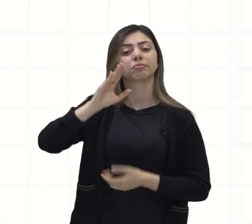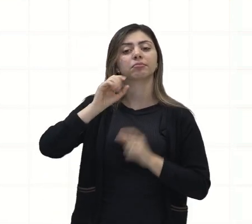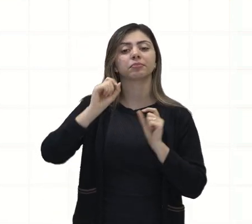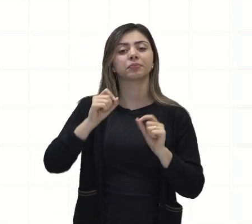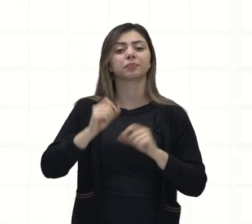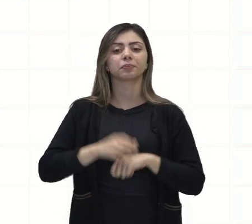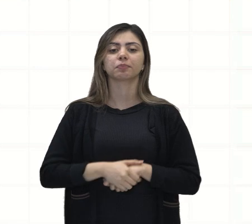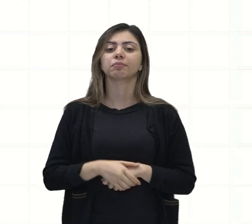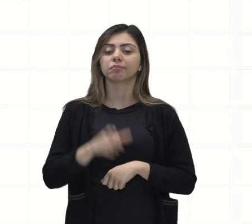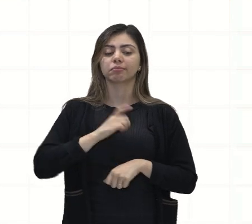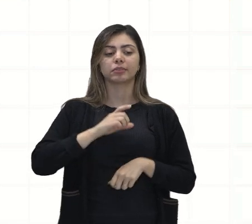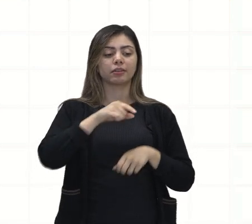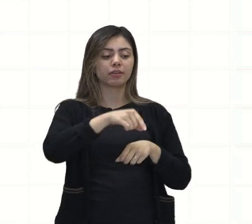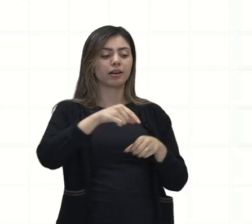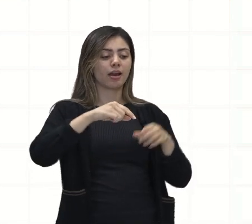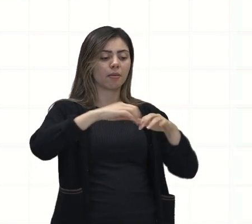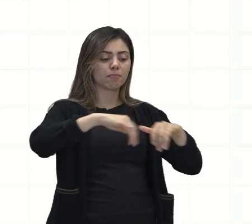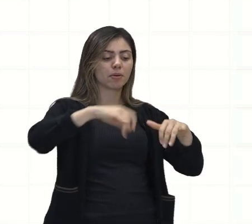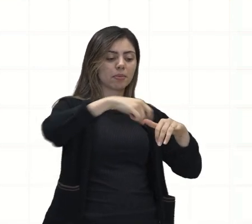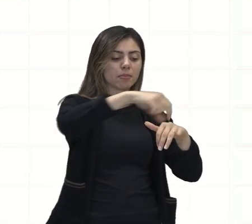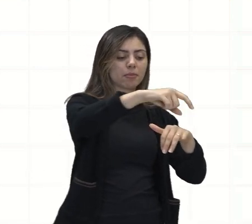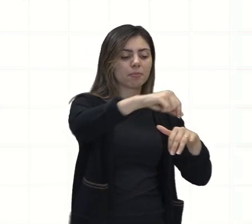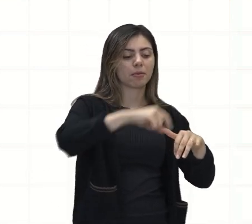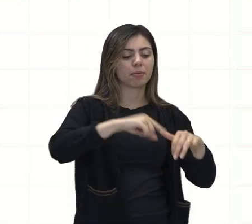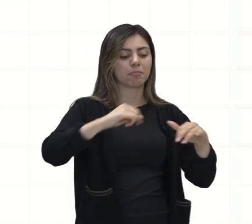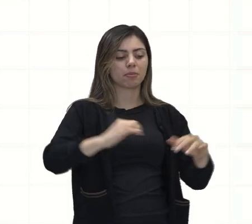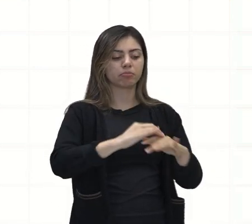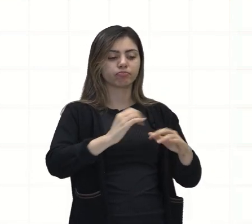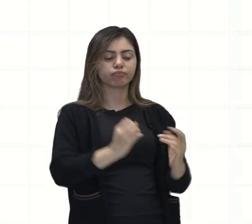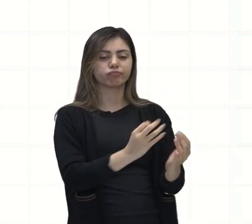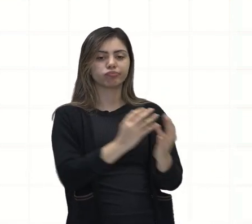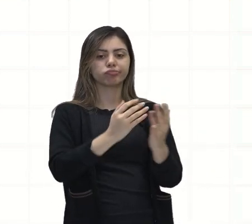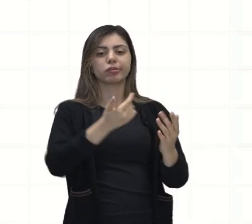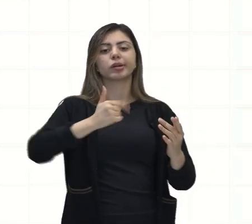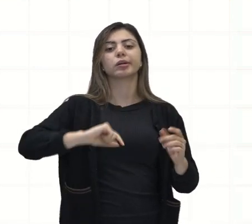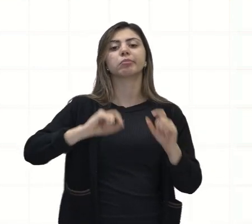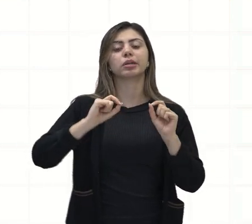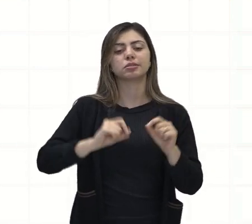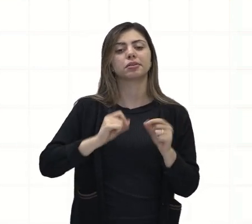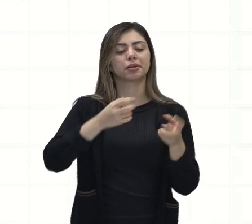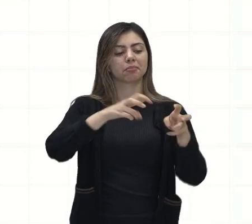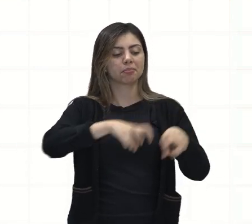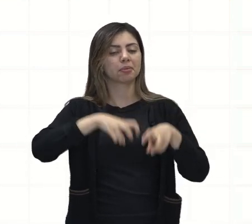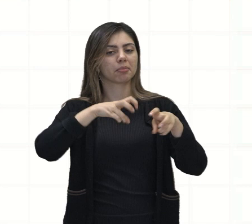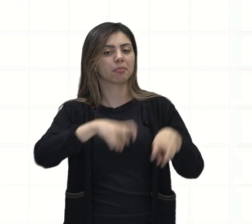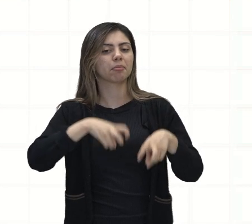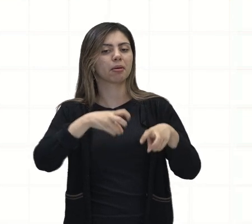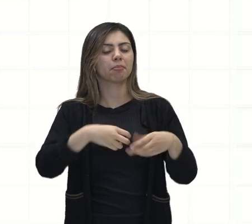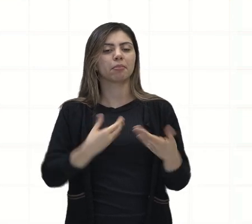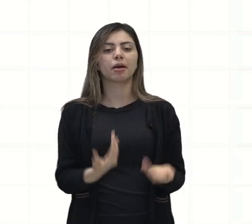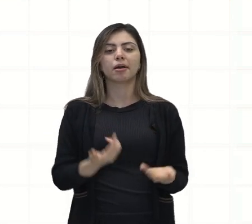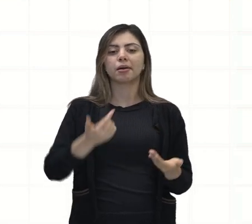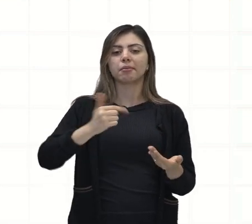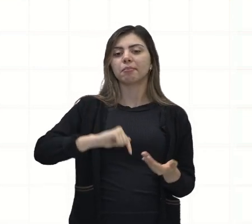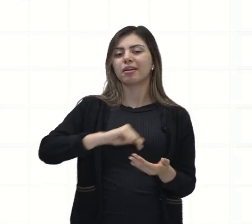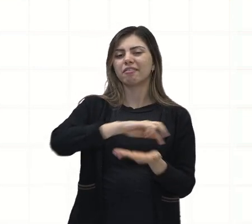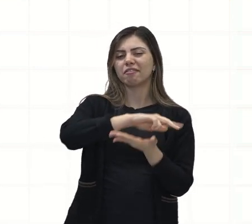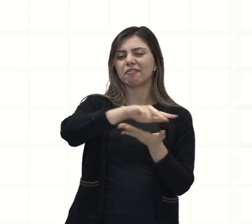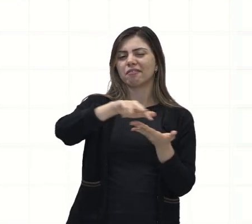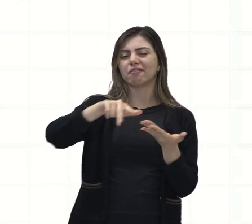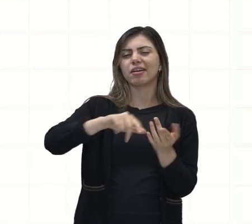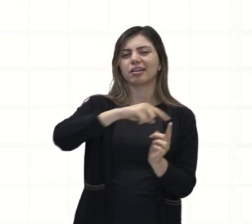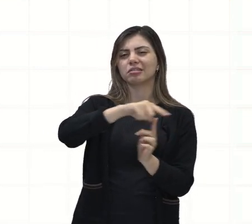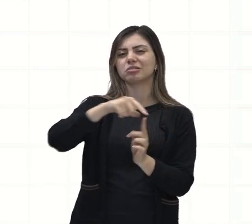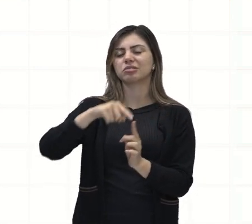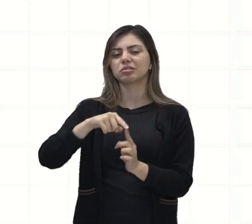nas plantações, mineração e em outros empreendimentos coloniais. Olha só como